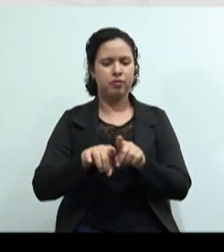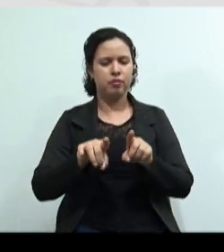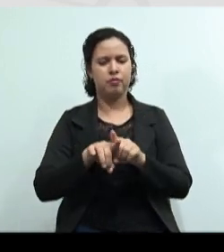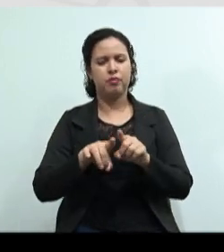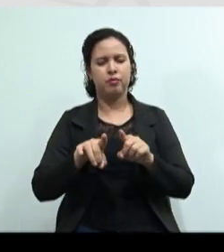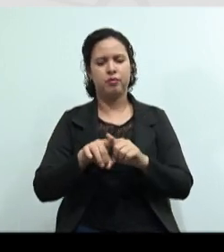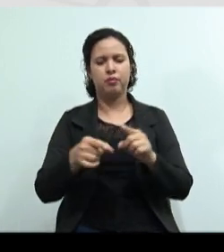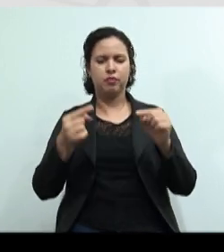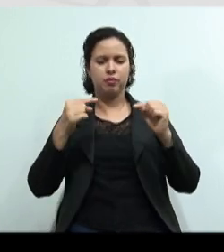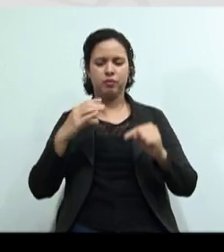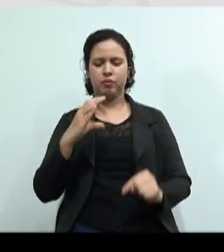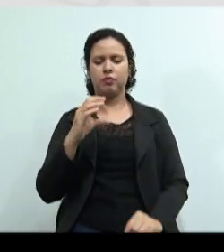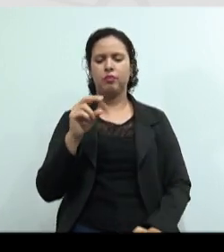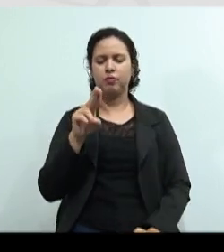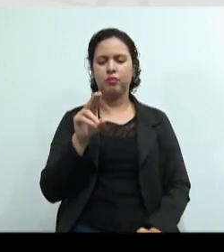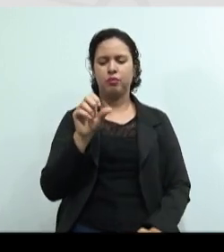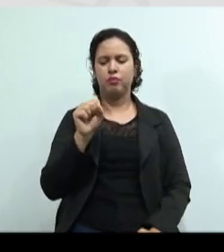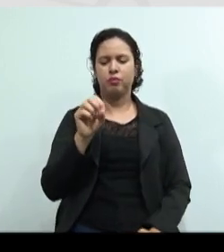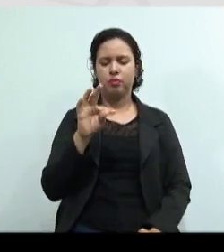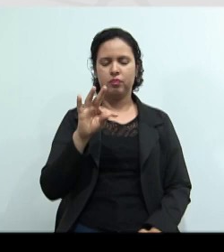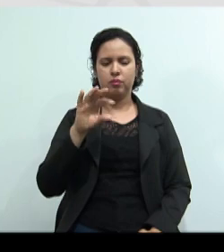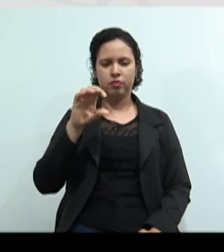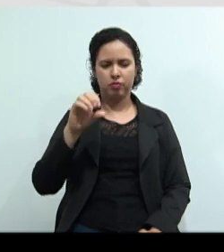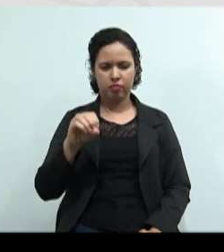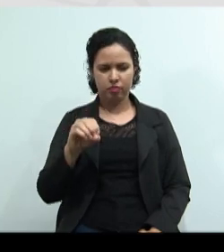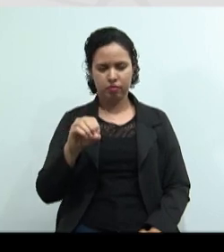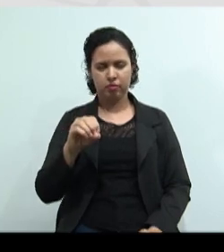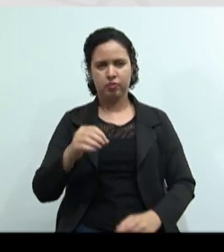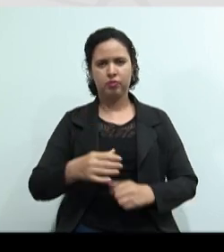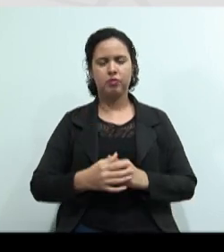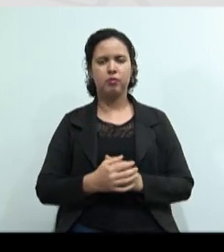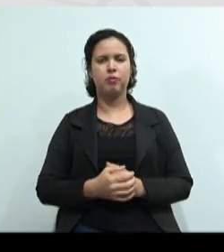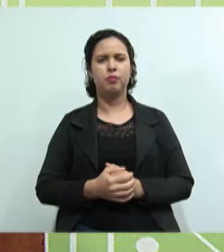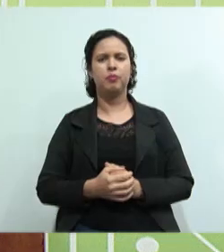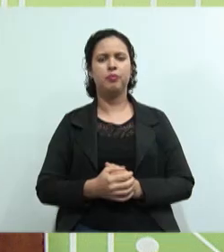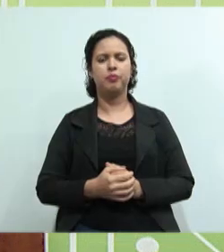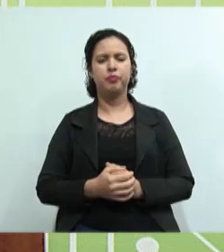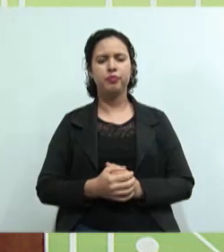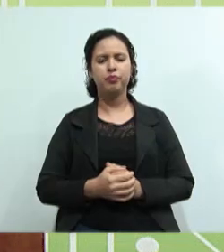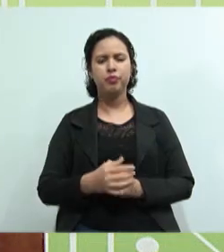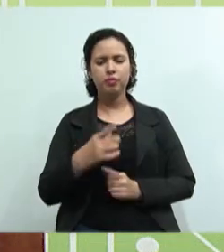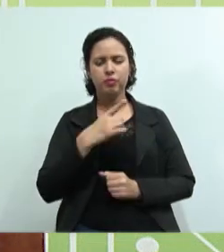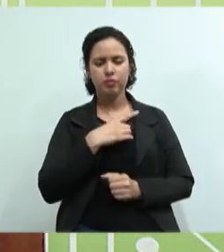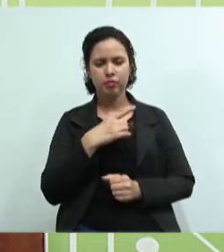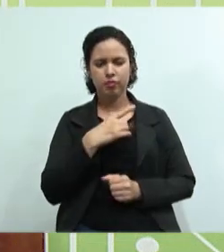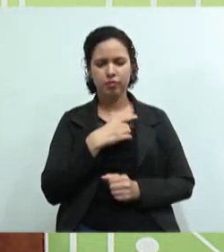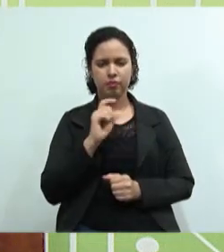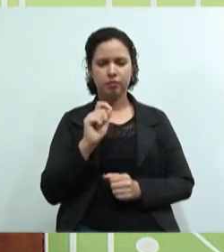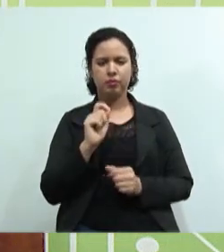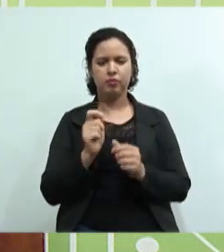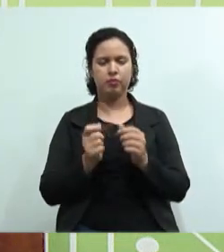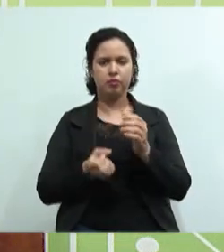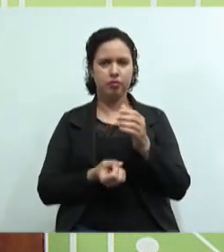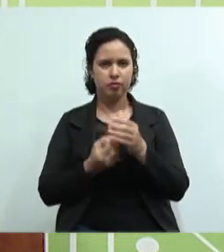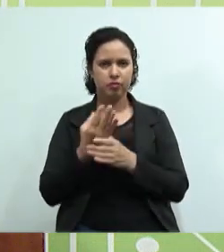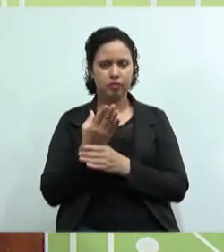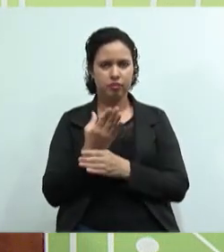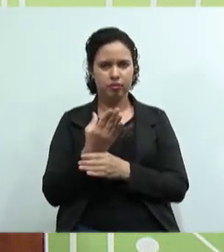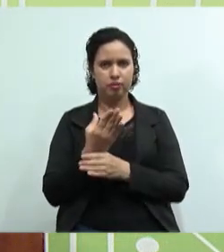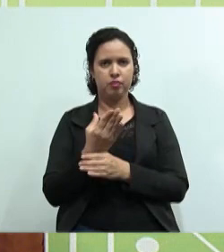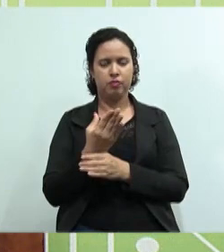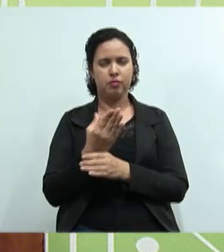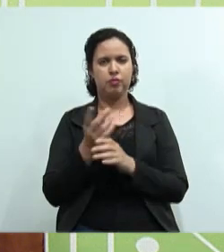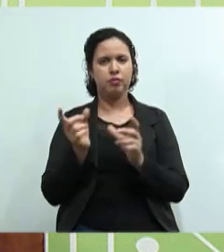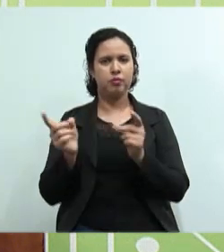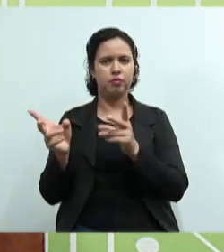valor percebido pelo consumidor. Então, aqui comigo, alunos. Então, nós temos, quando a gente vai formar o preço de venda de um